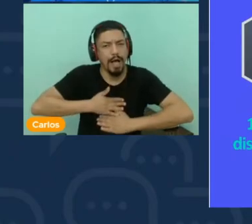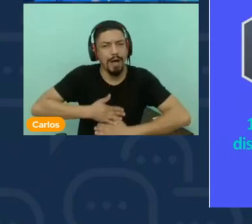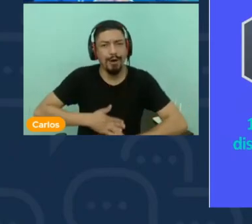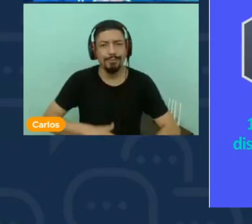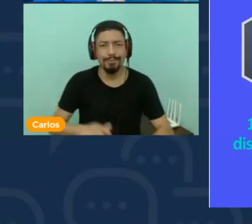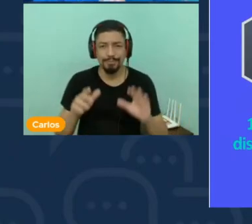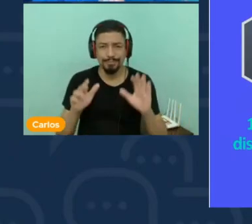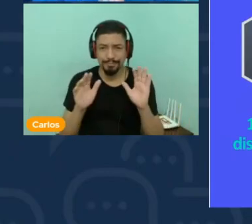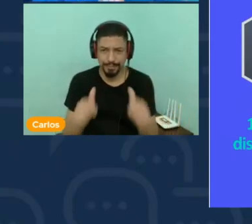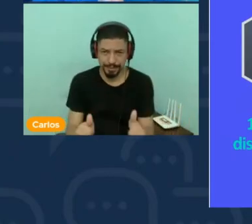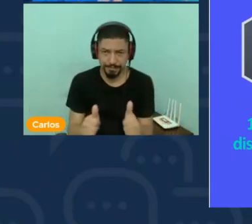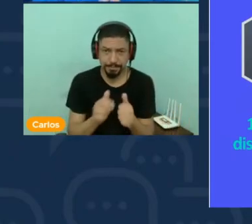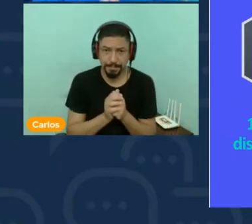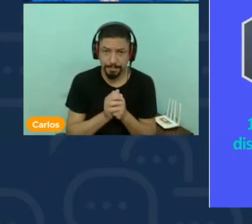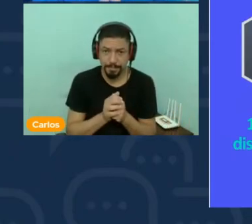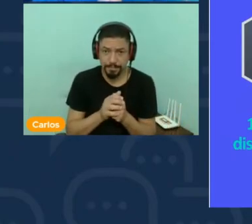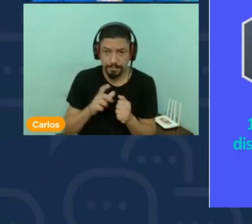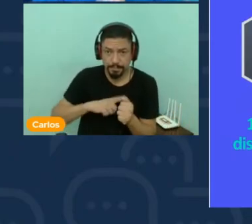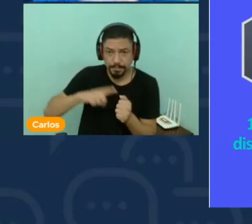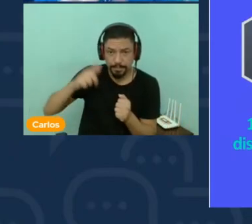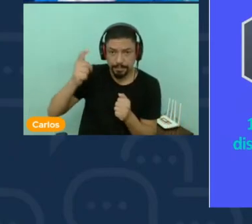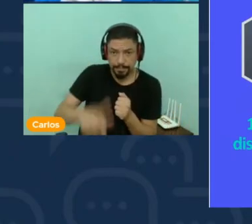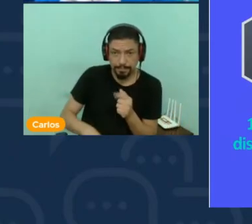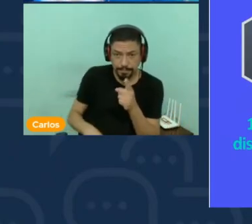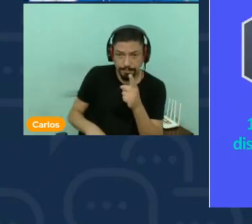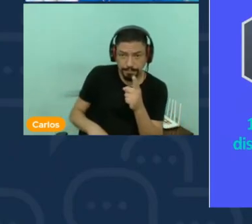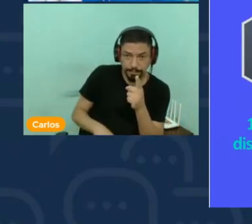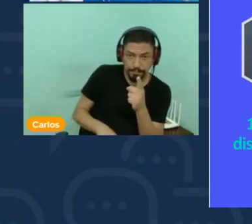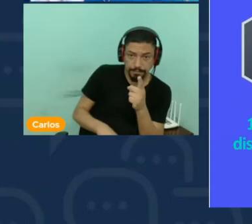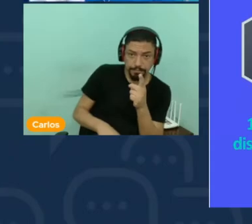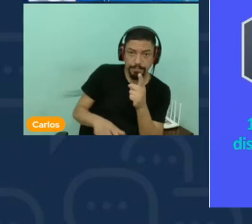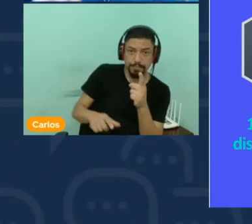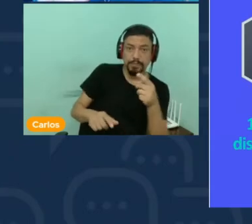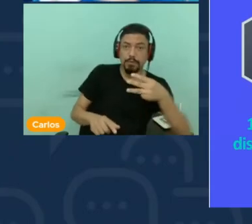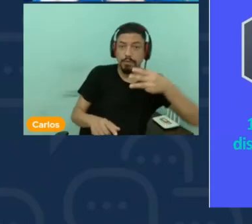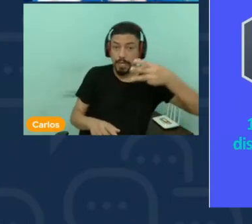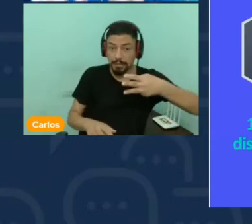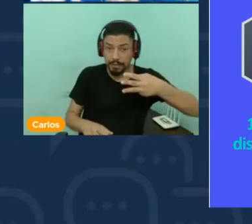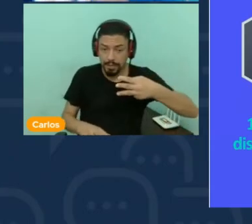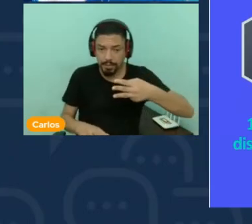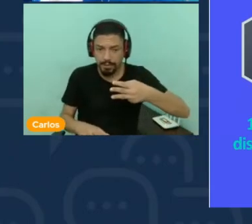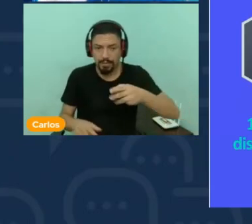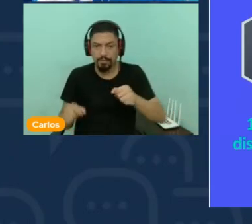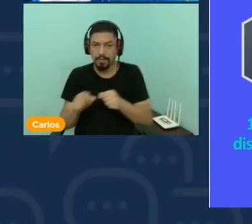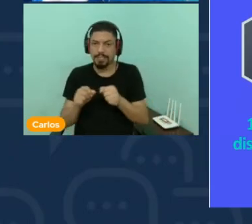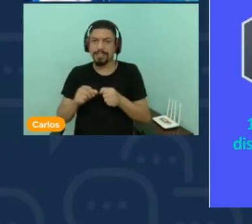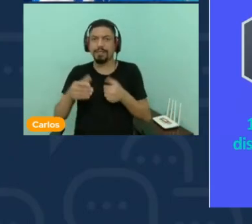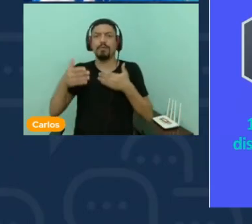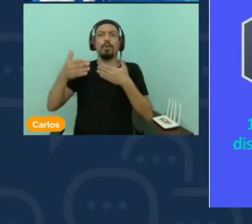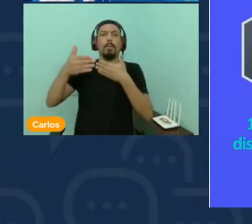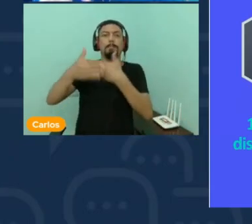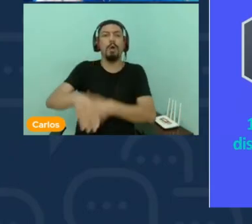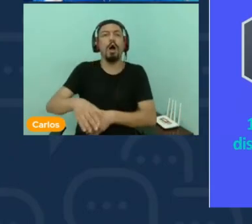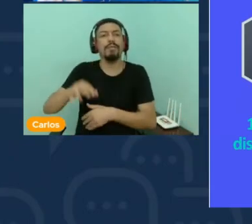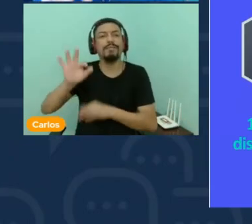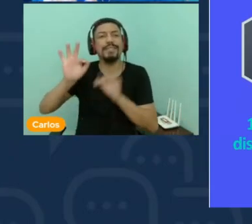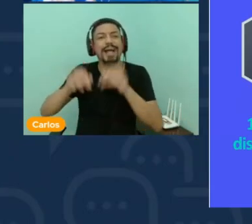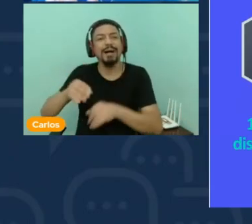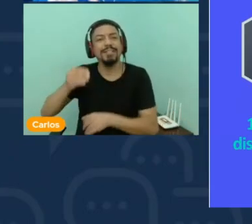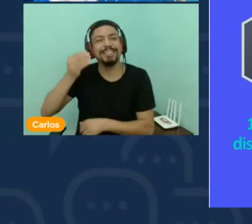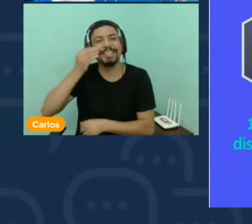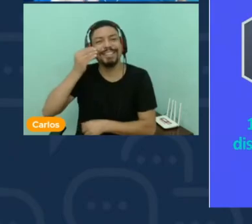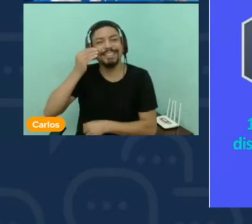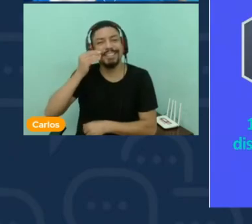beleza? Além disso, o tópico 3 aí. Realizar um exame final que